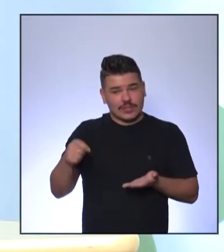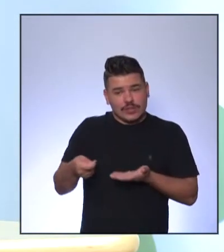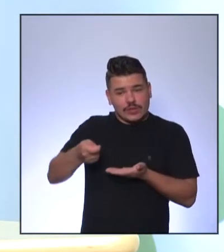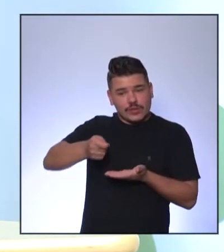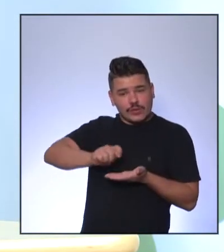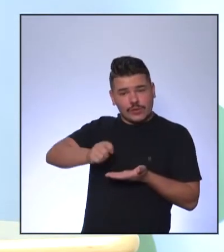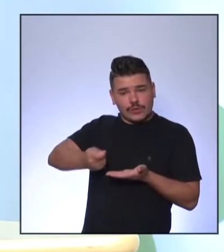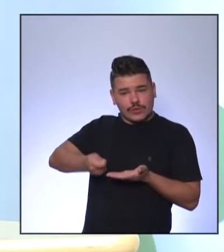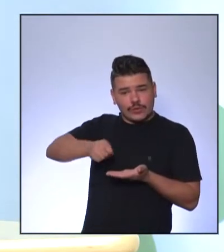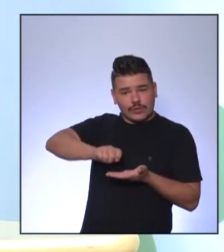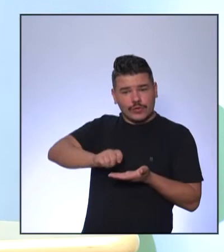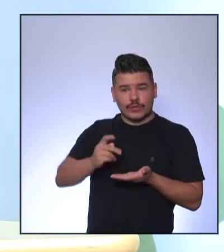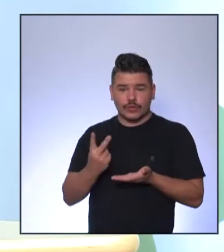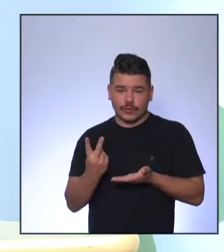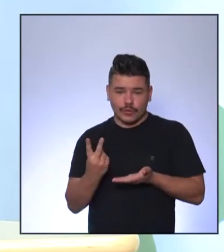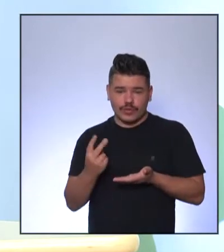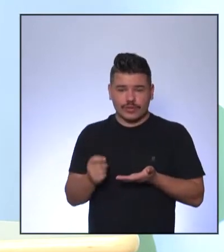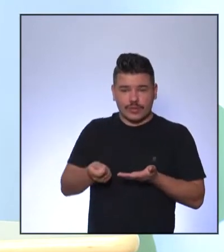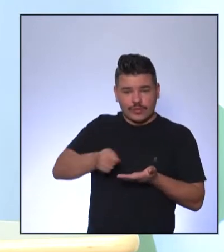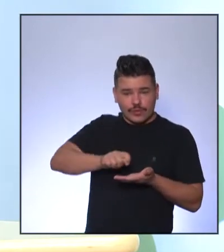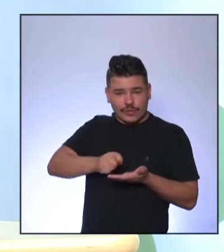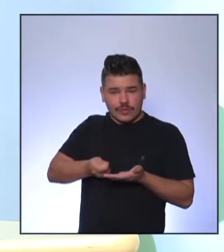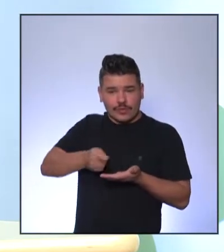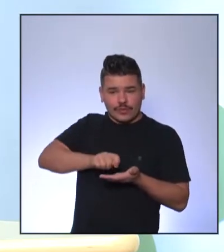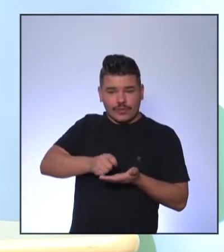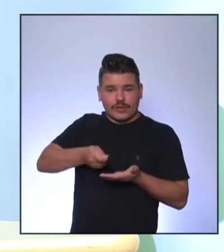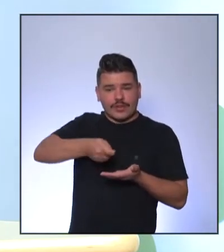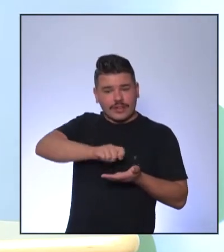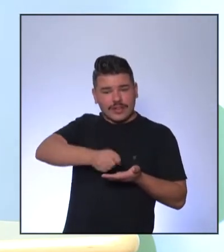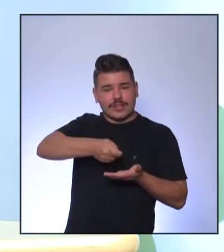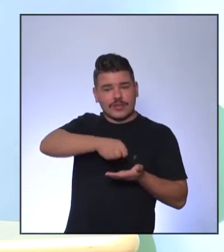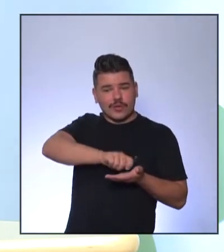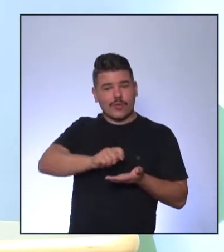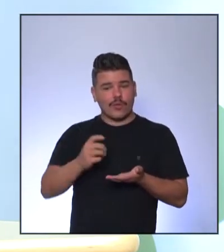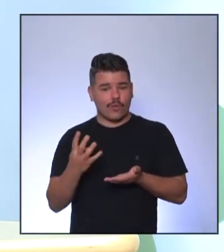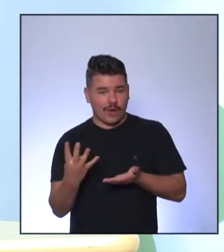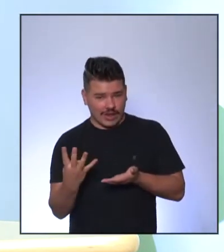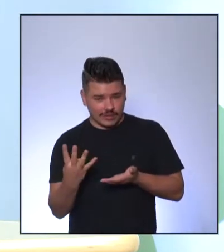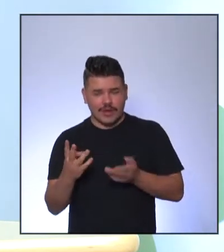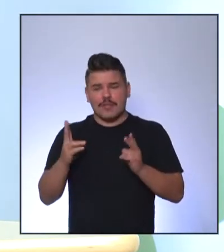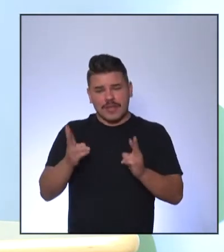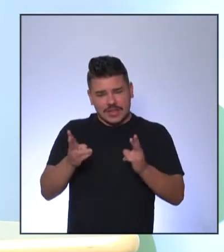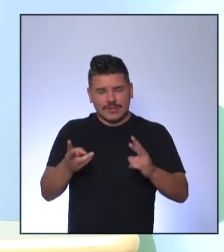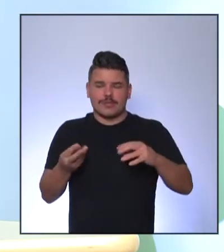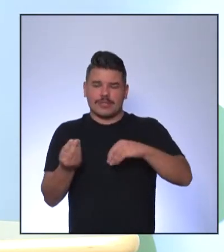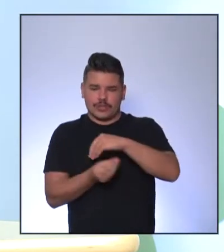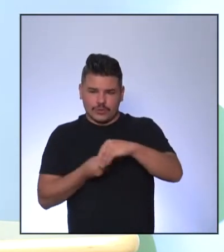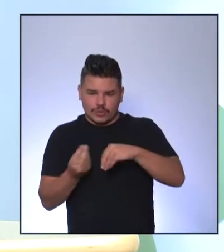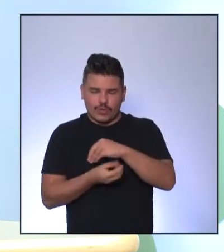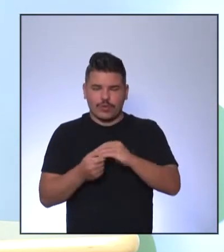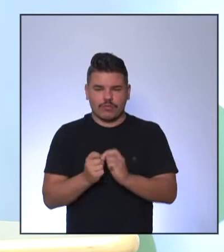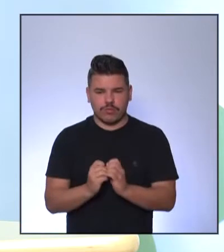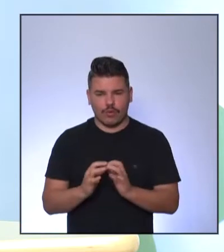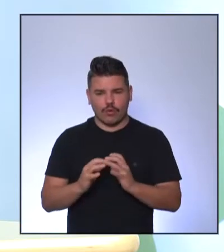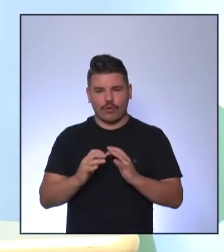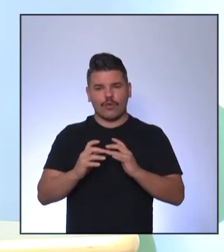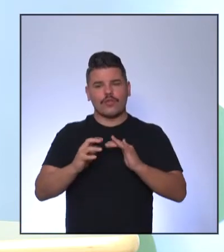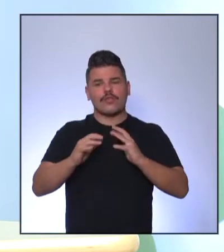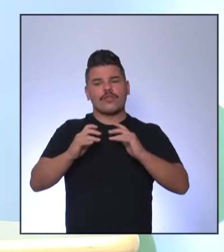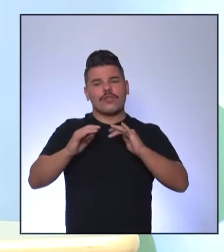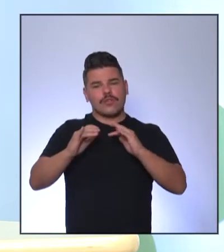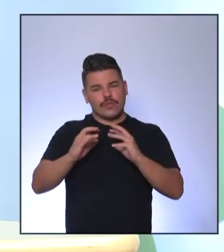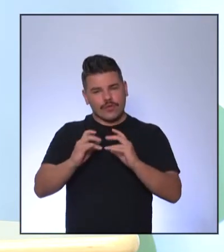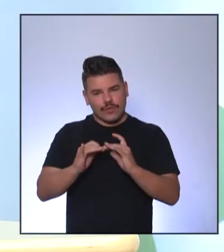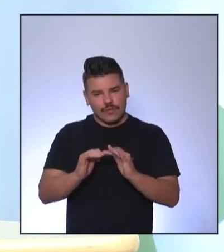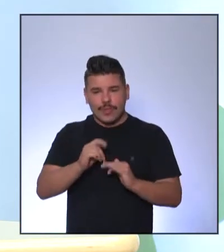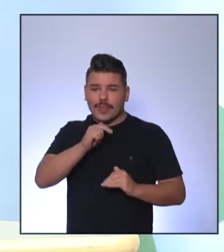com 4 colheres, a reação foi exatamente a mesma. A gente teve a formação de um sal, a formação do gás carbônico e a água ali, certo? O